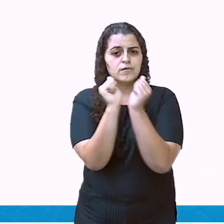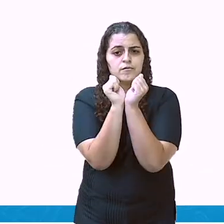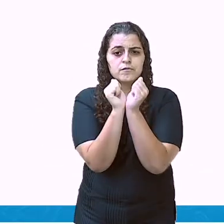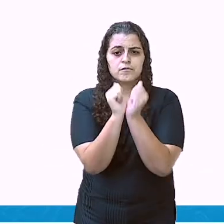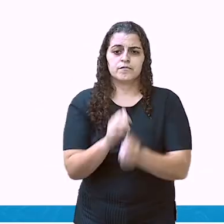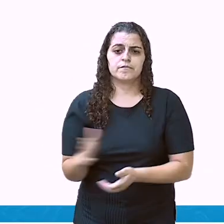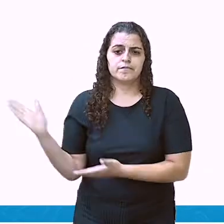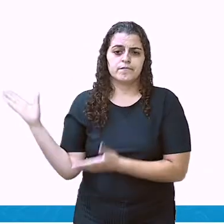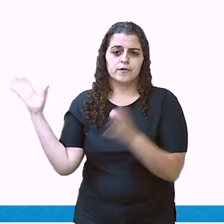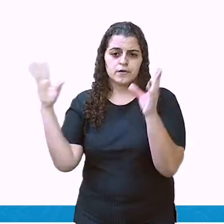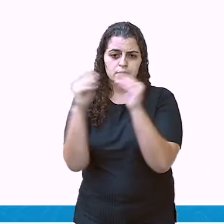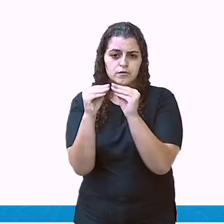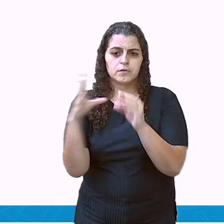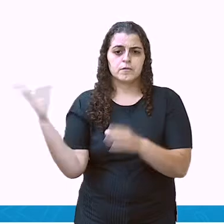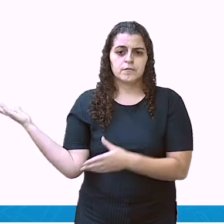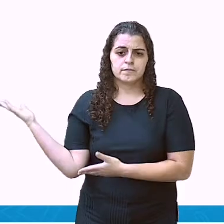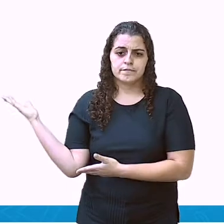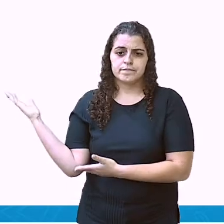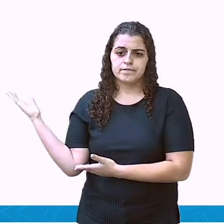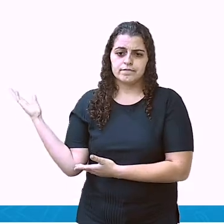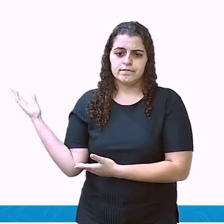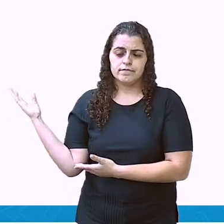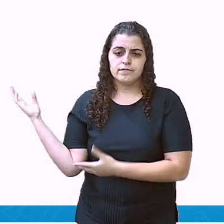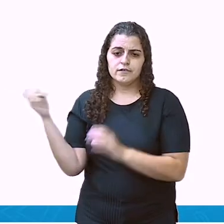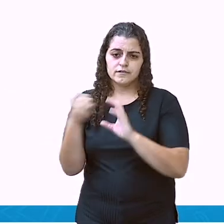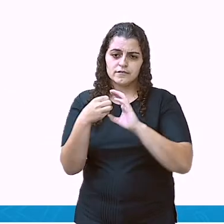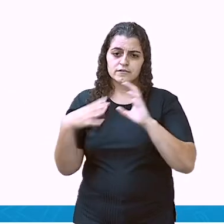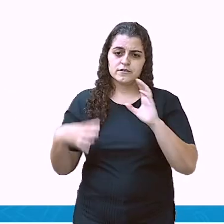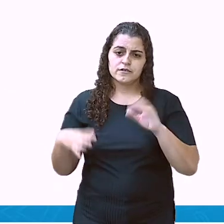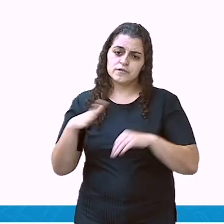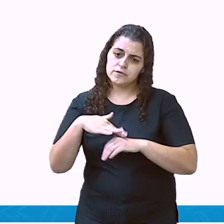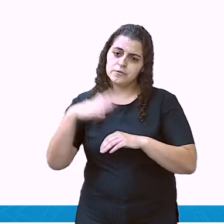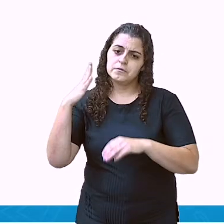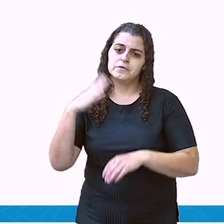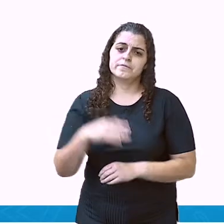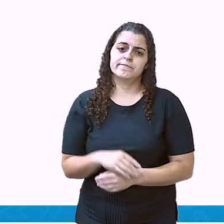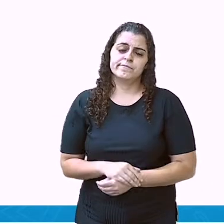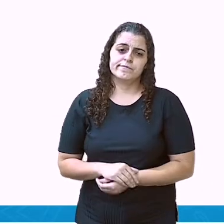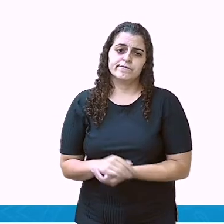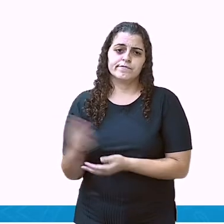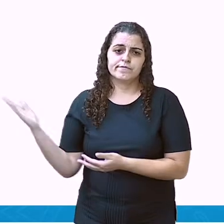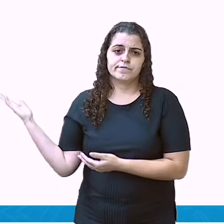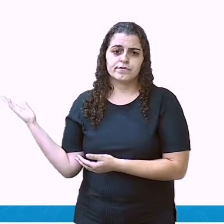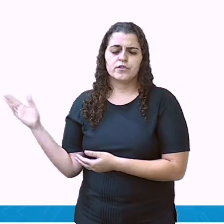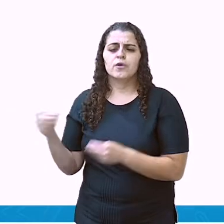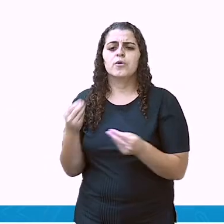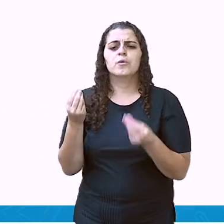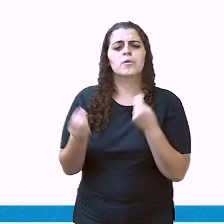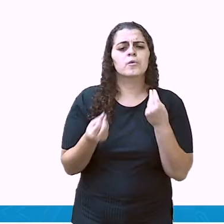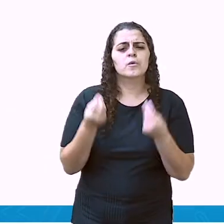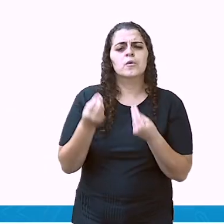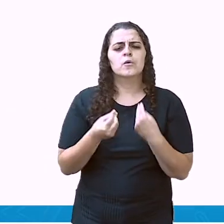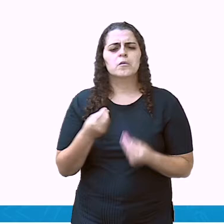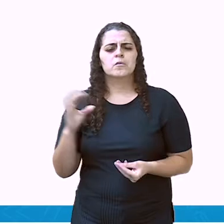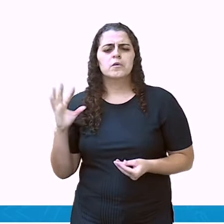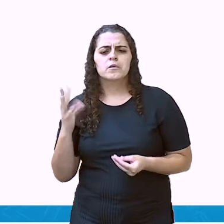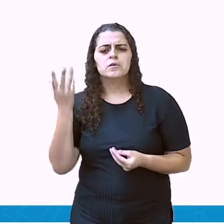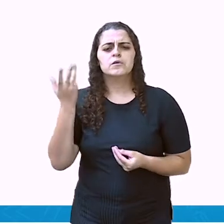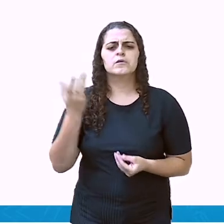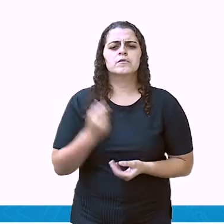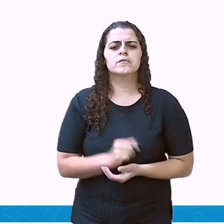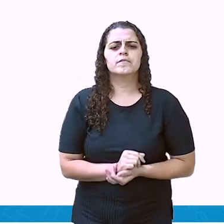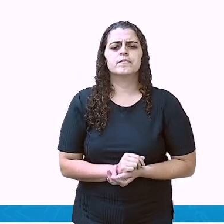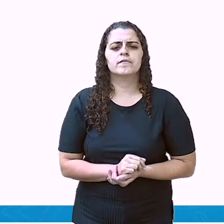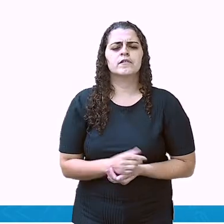Era esses itens aí e muito mais, muito mais. E como é que isso tudo aconteceu? Olha